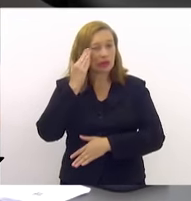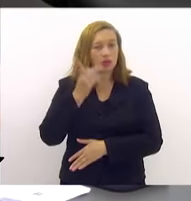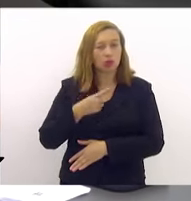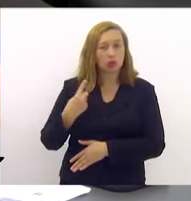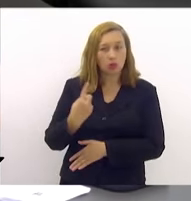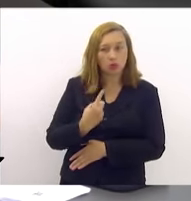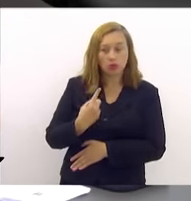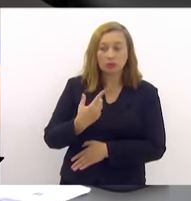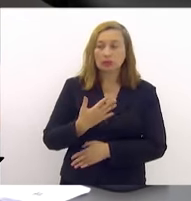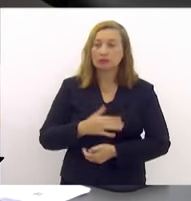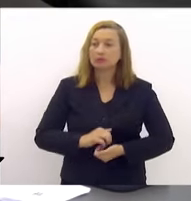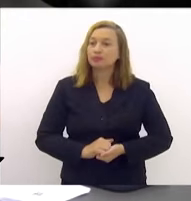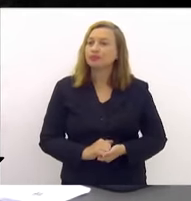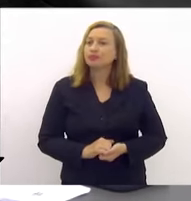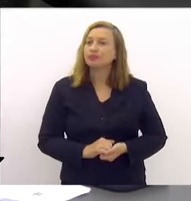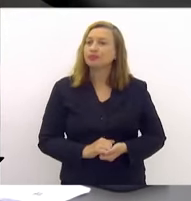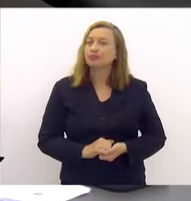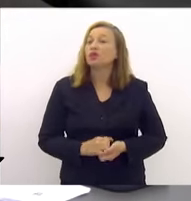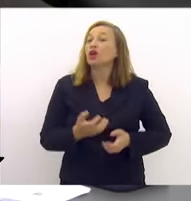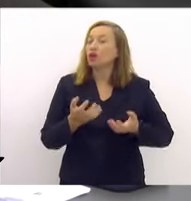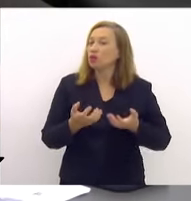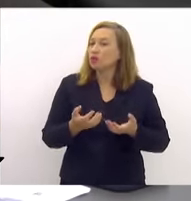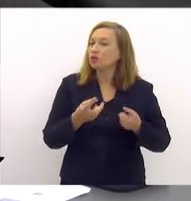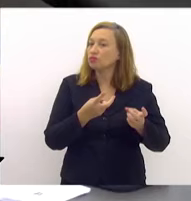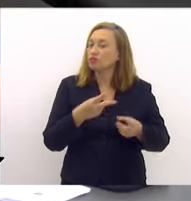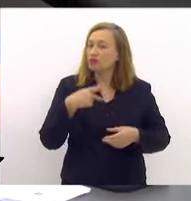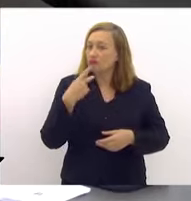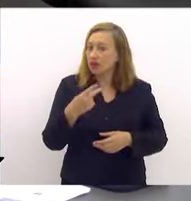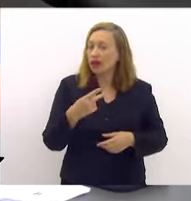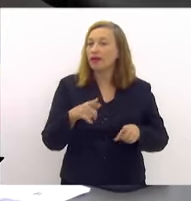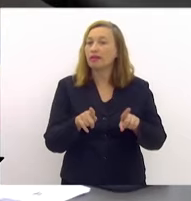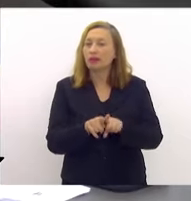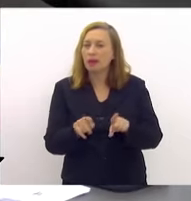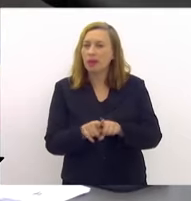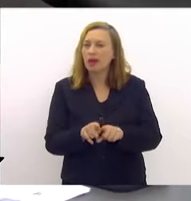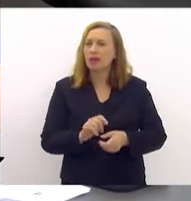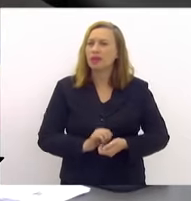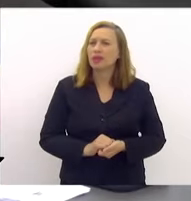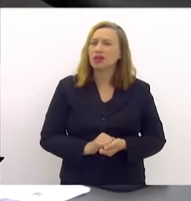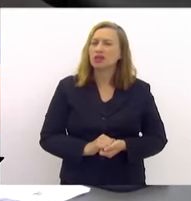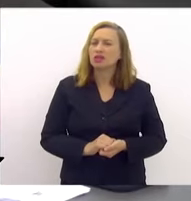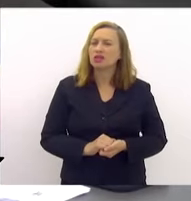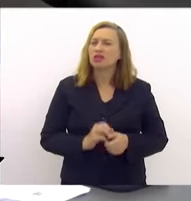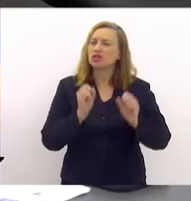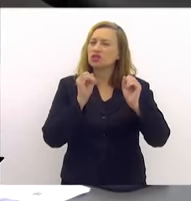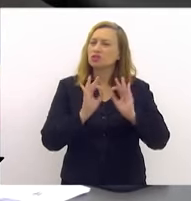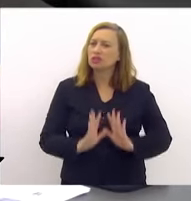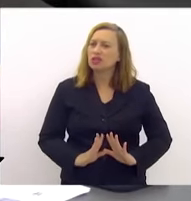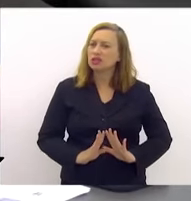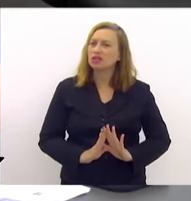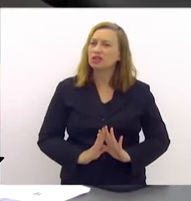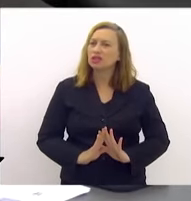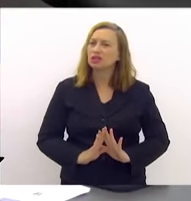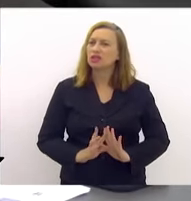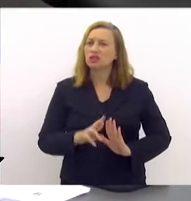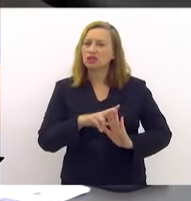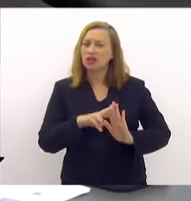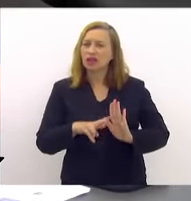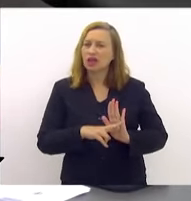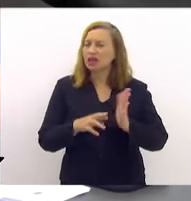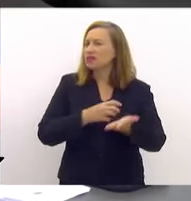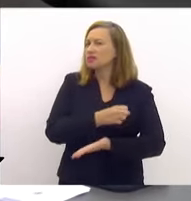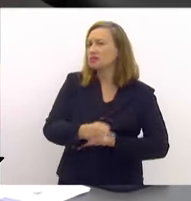entendimento. Então, eu queria fazer essa observação e, ao mesmo tempo, dizer que ele estabelece diretrizes e